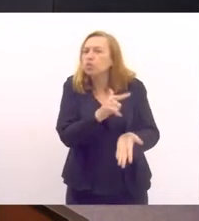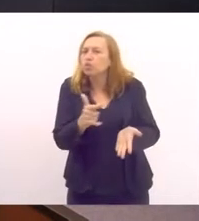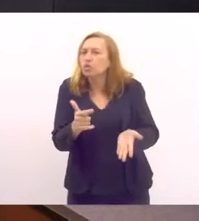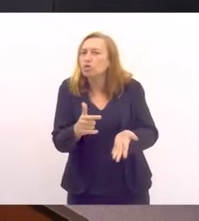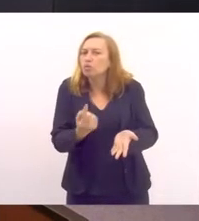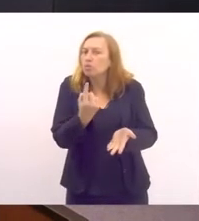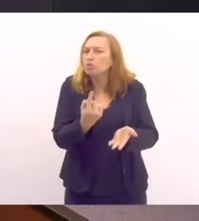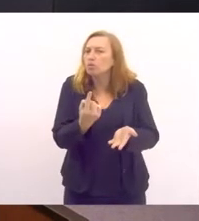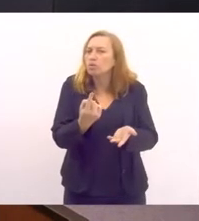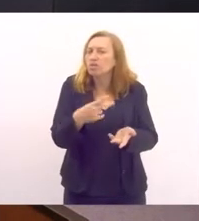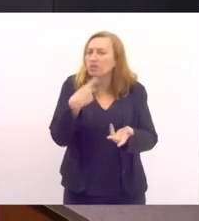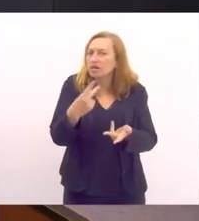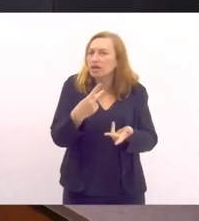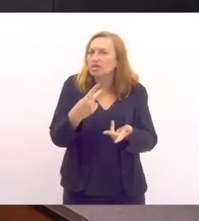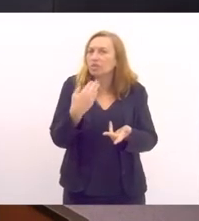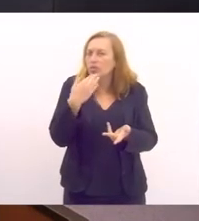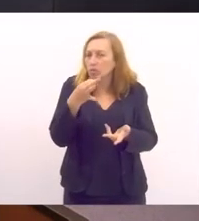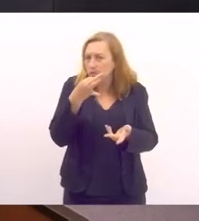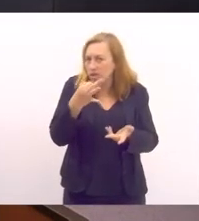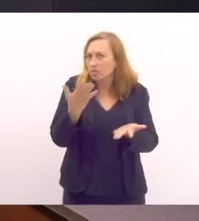se é citado? Então, é uma sugestão.